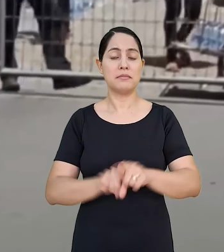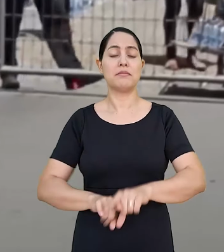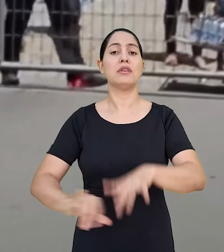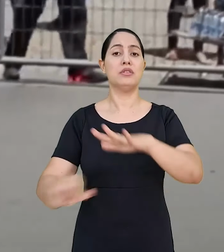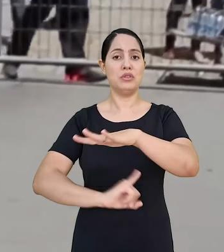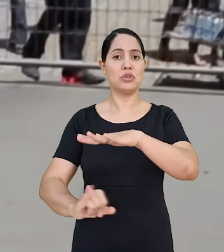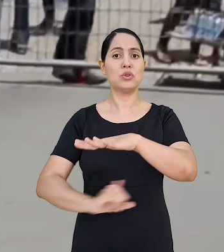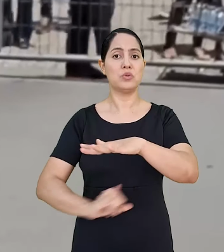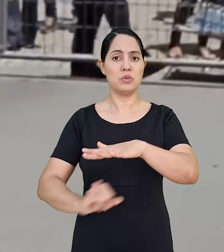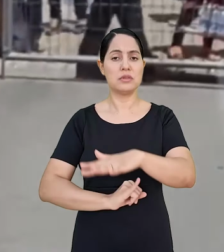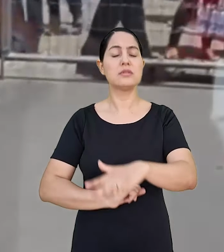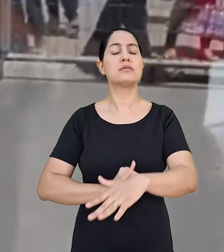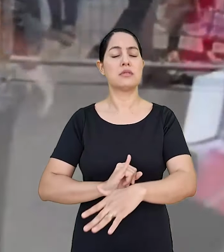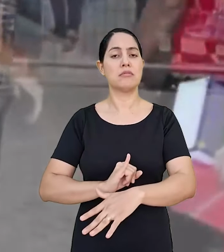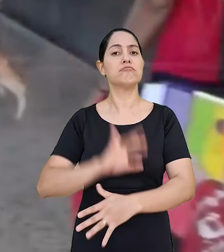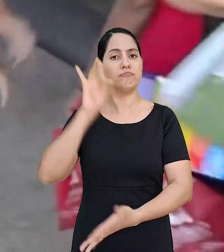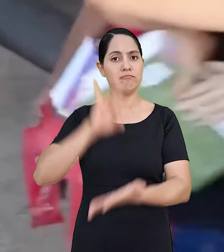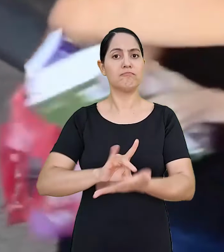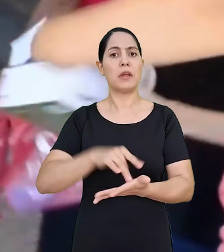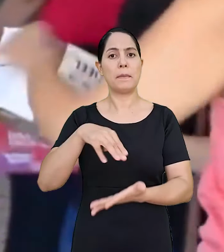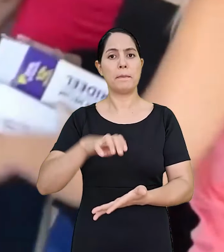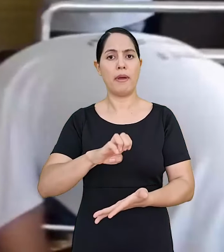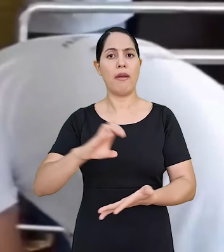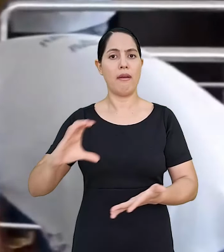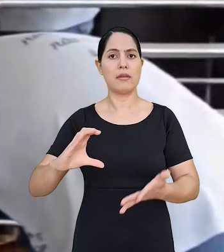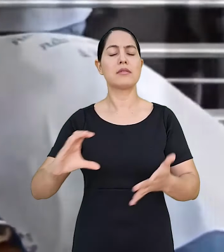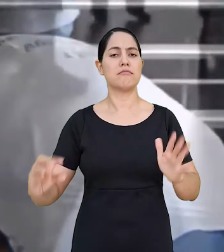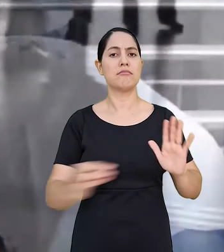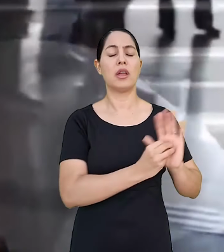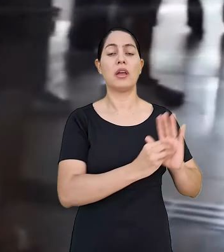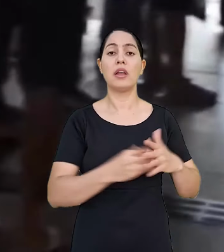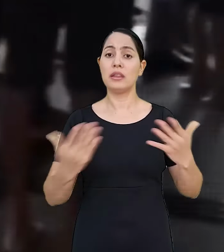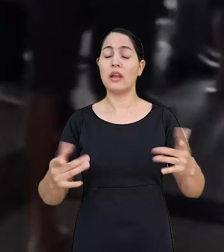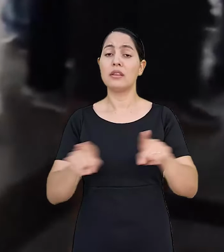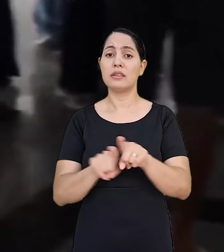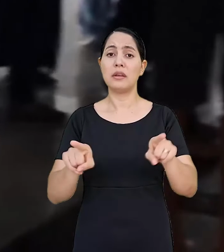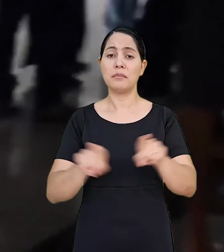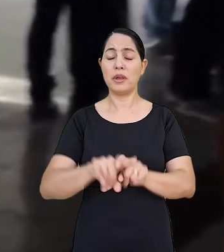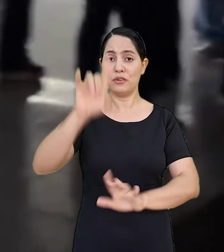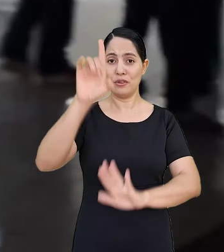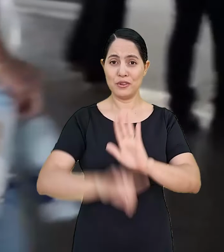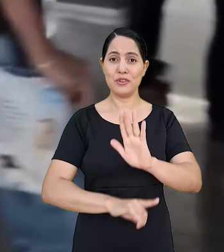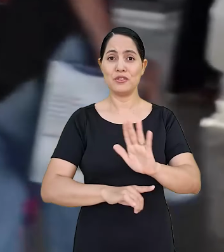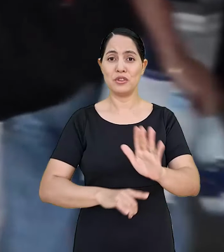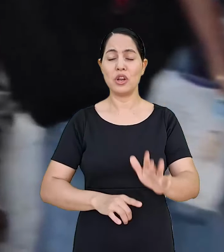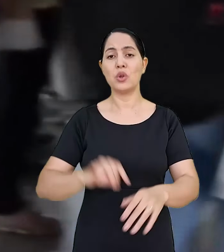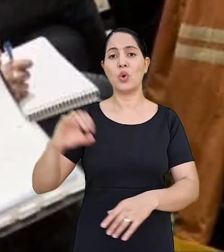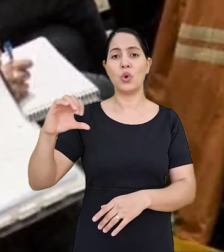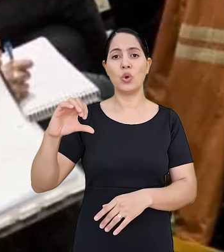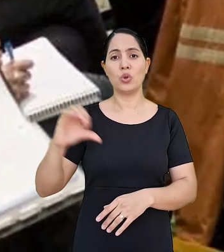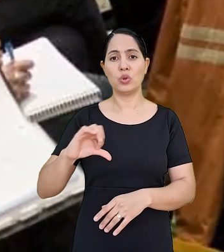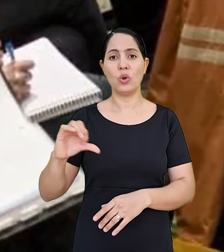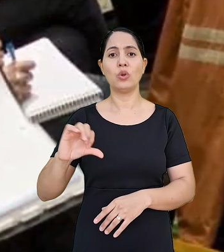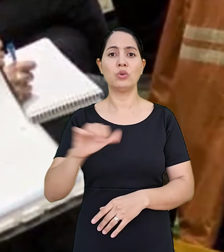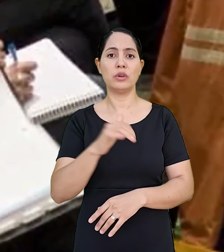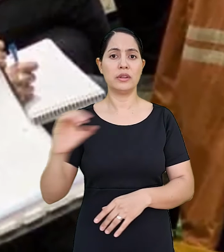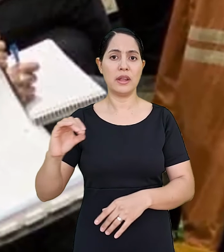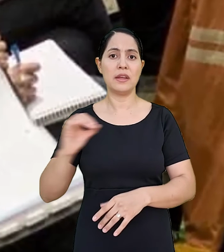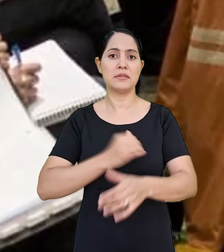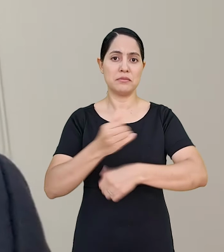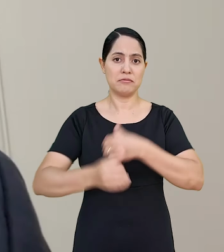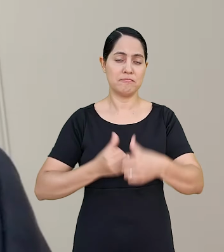regularmente credenciada. Também podem fazer o exame os estudantes de Direito do último ano do curso de graduação ou dos 2 últimos